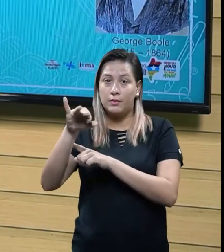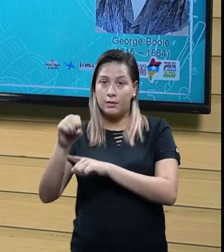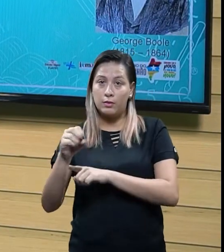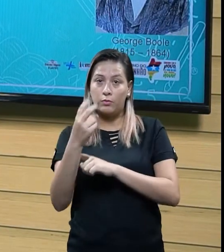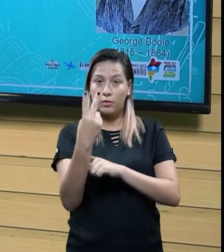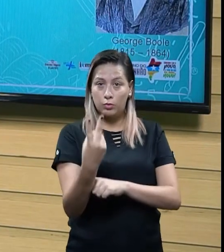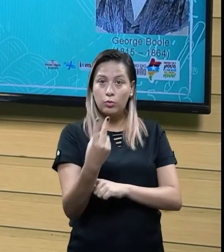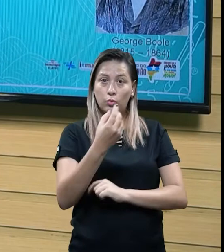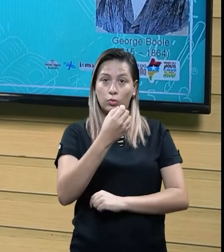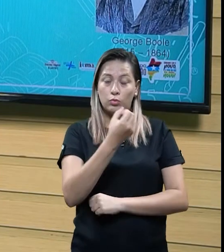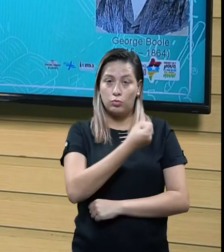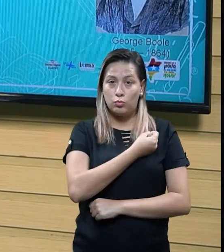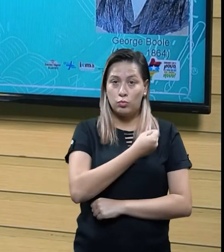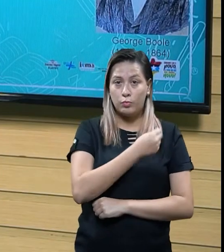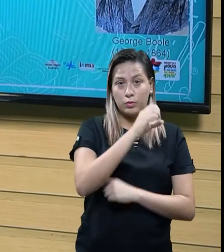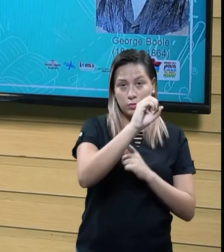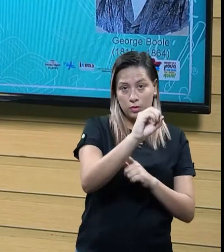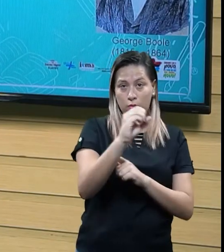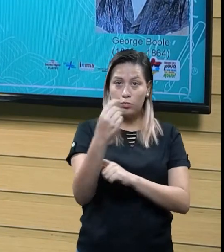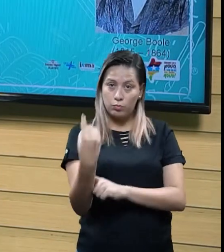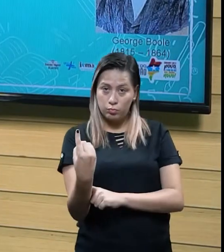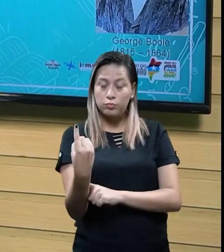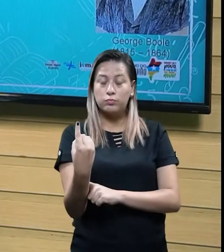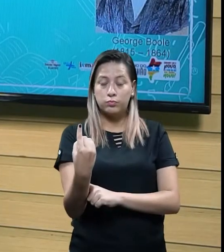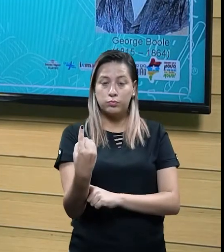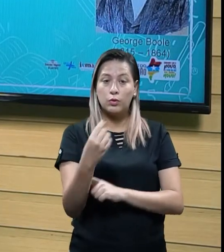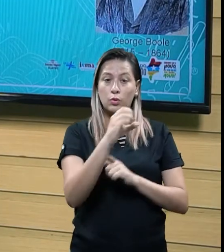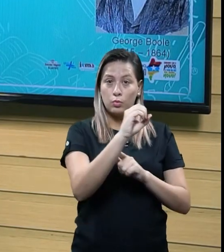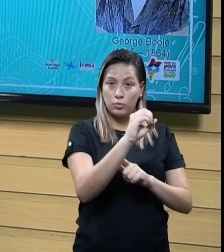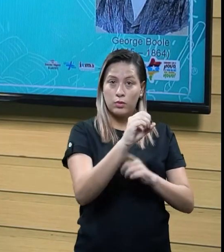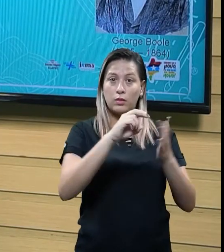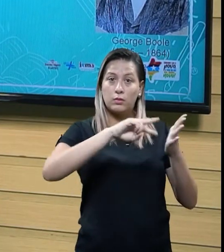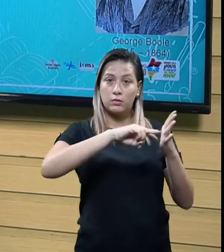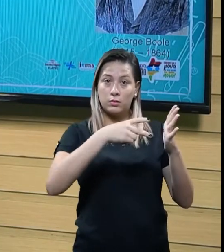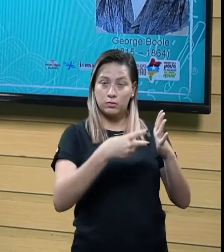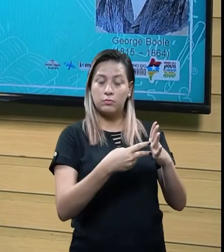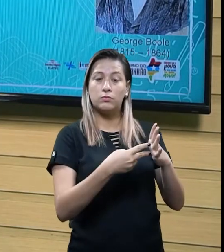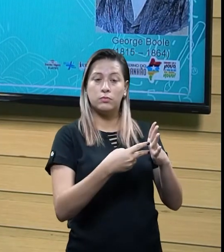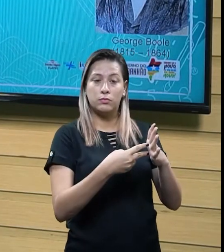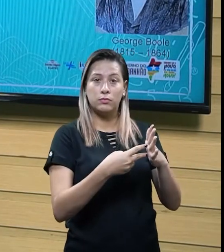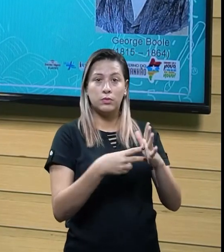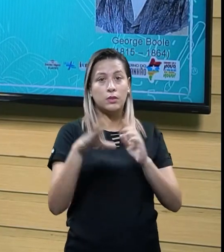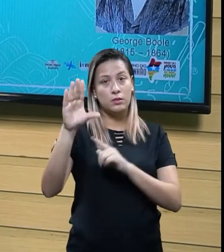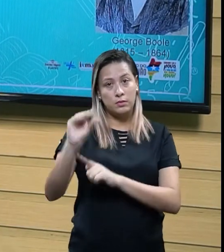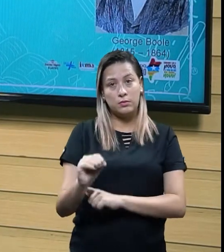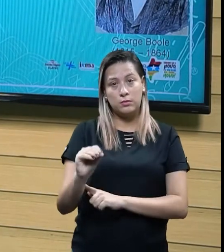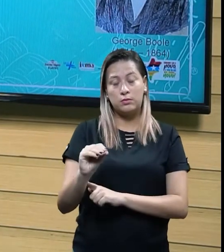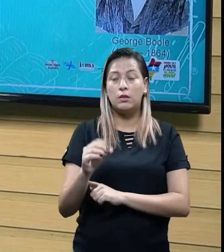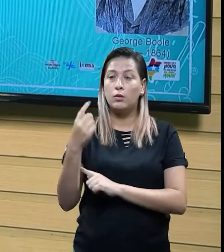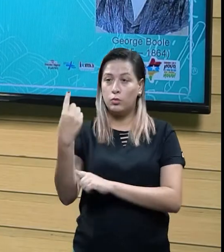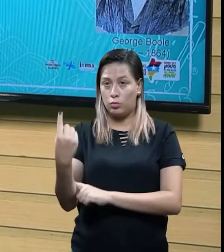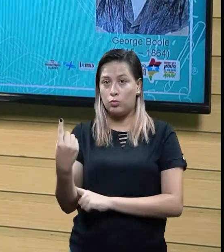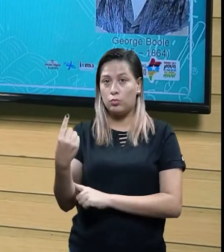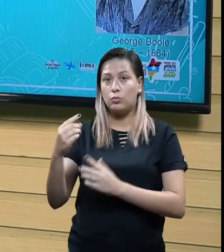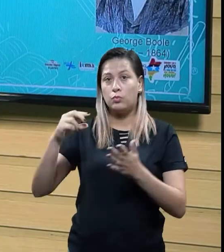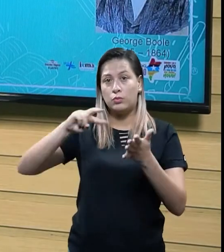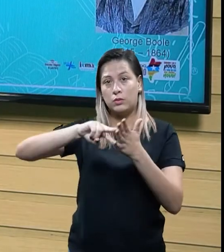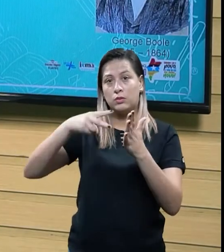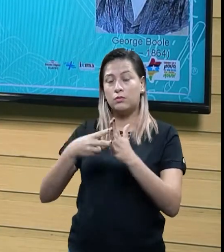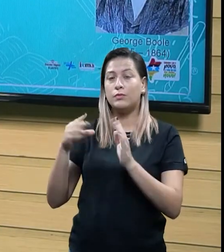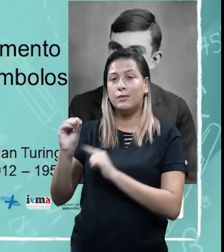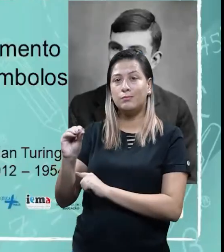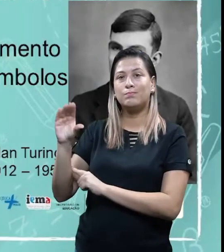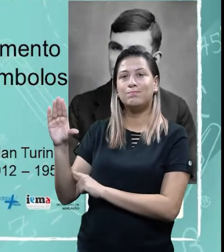0 e o 1, onde o 0 pode simbolizar ou significar o desligado e o 1 o